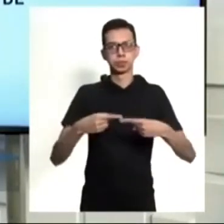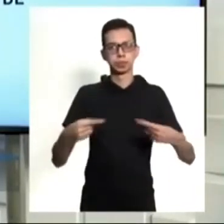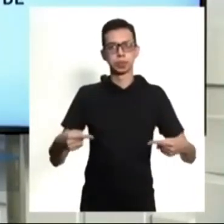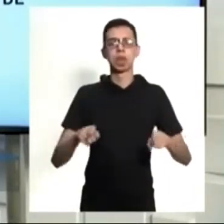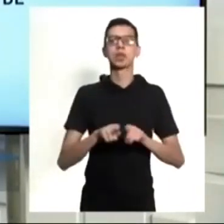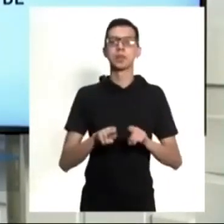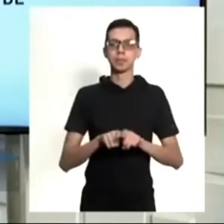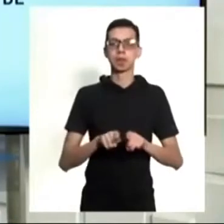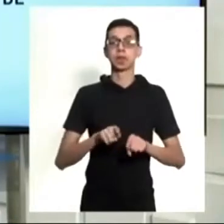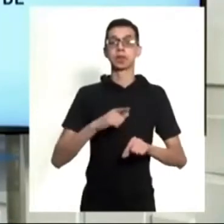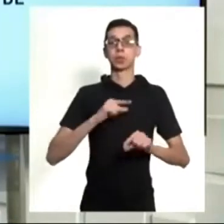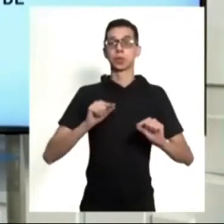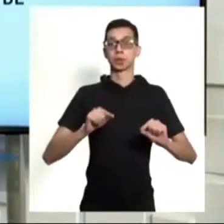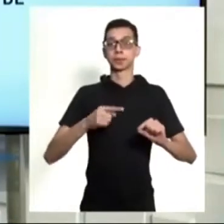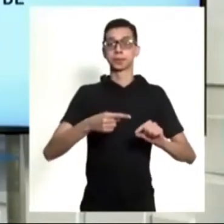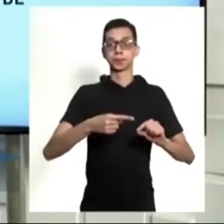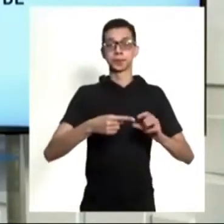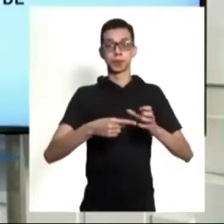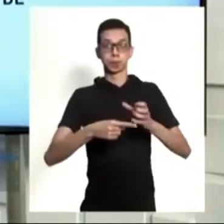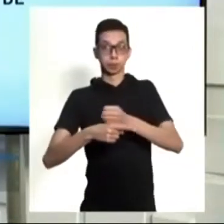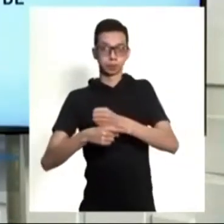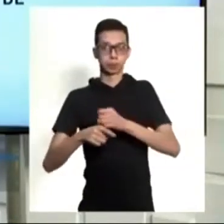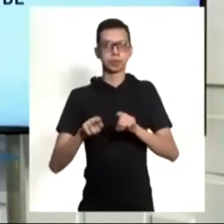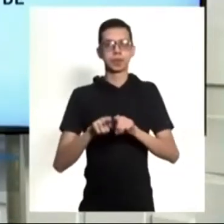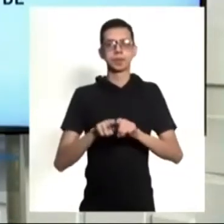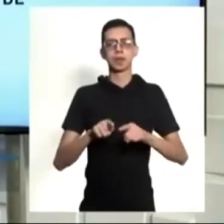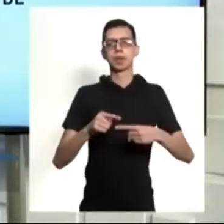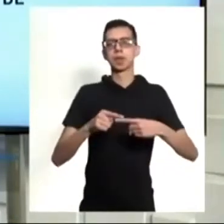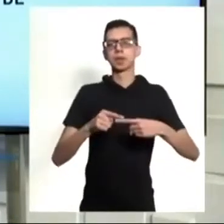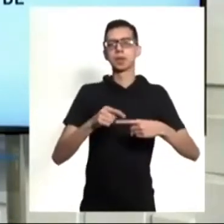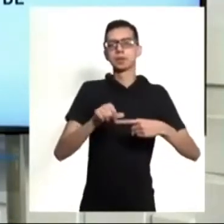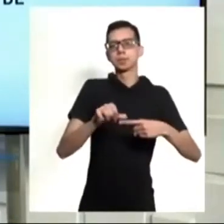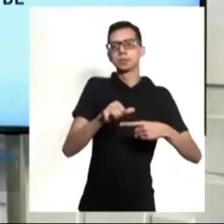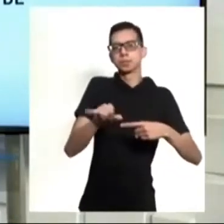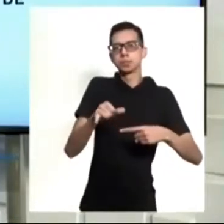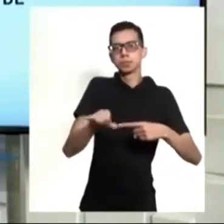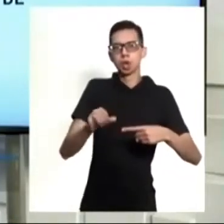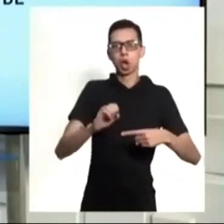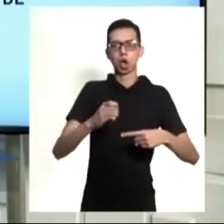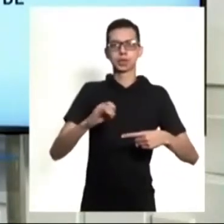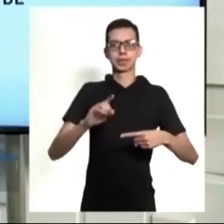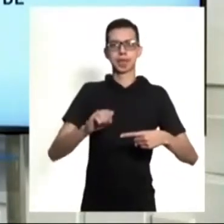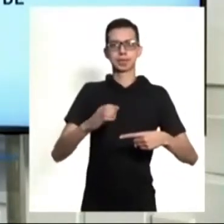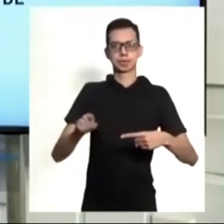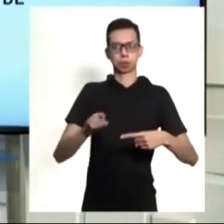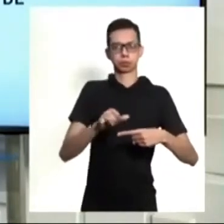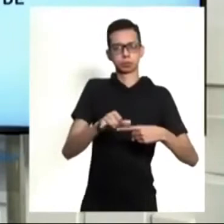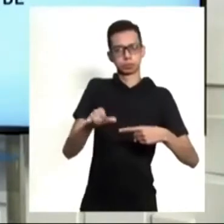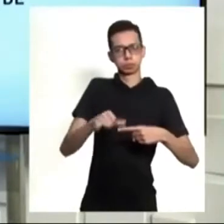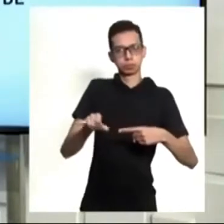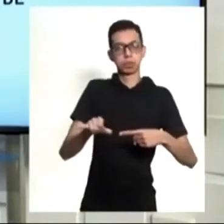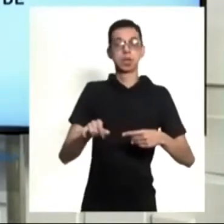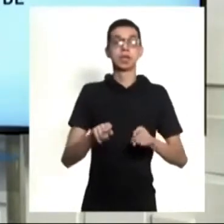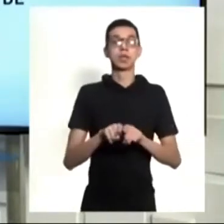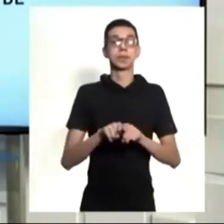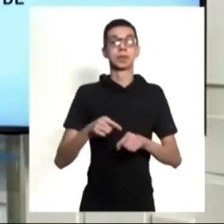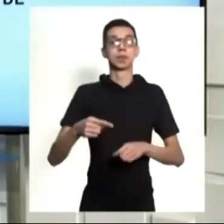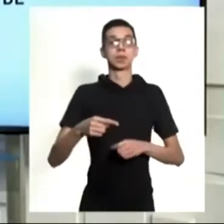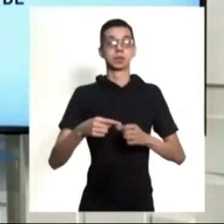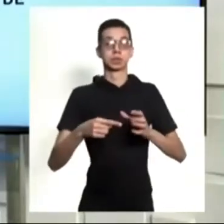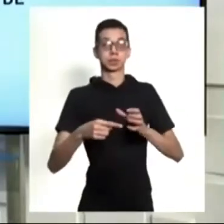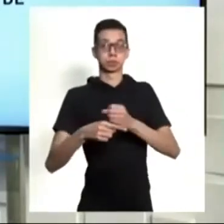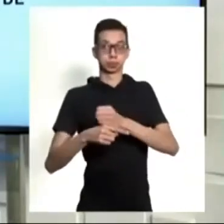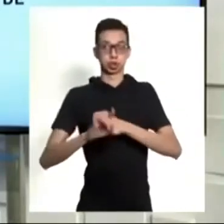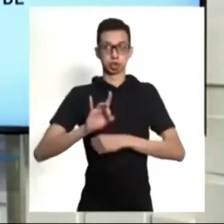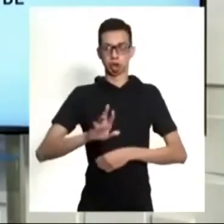uma oxidação. O importante é você perceber também que não tem como você ter só uma oxidação ou só uma redução. Não. Você tem uma oxidação,